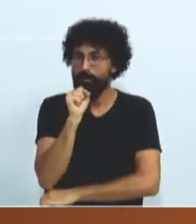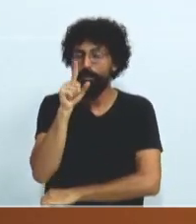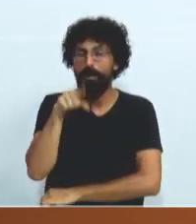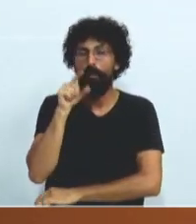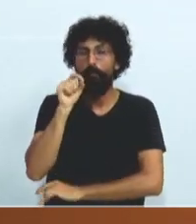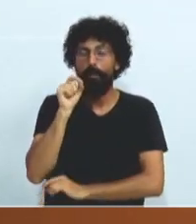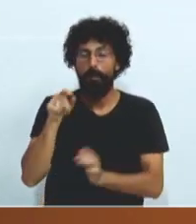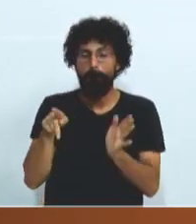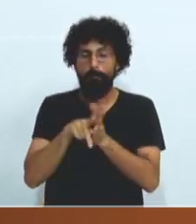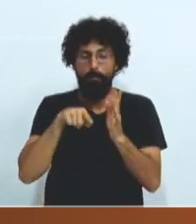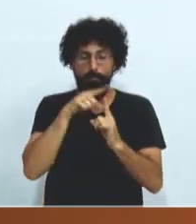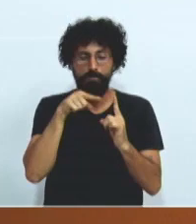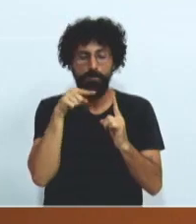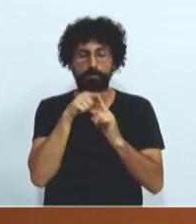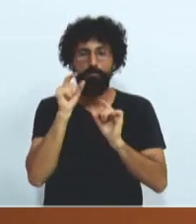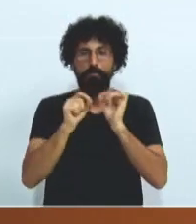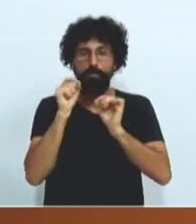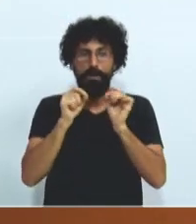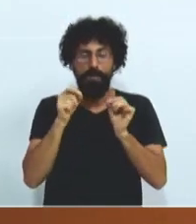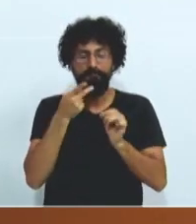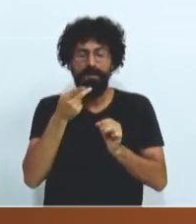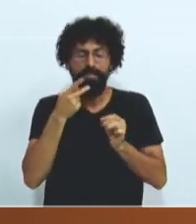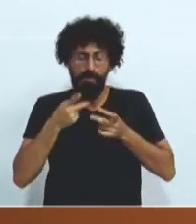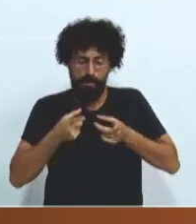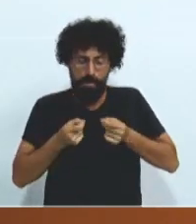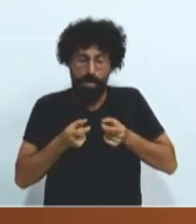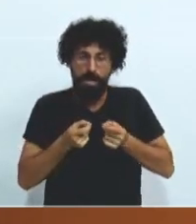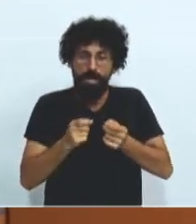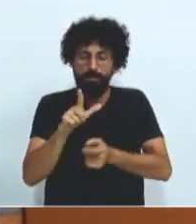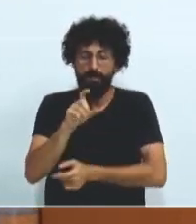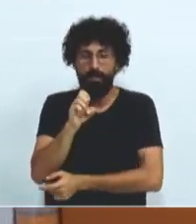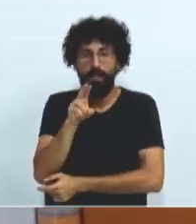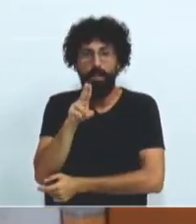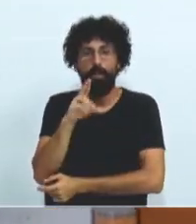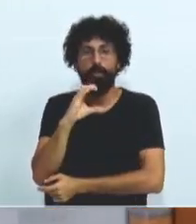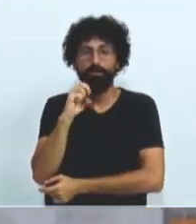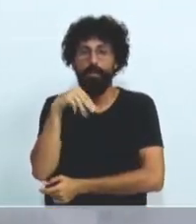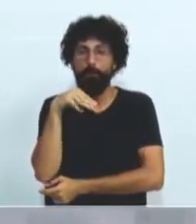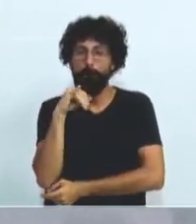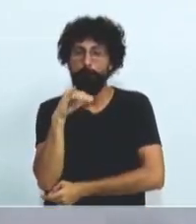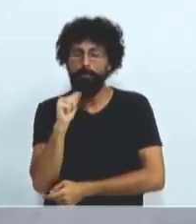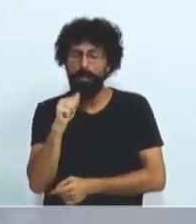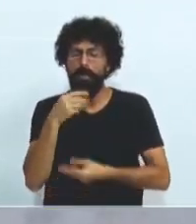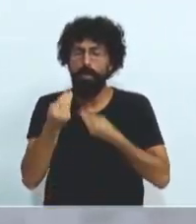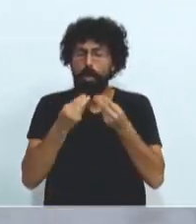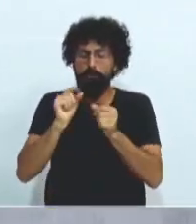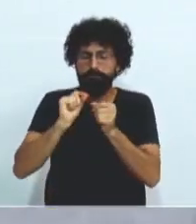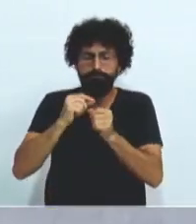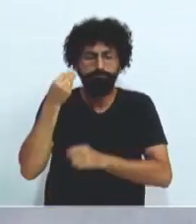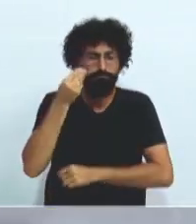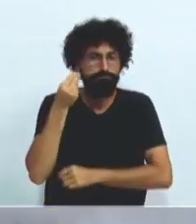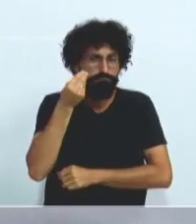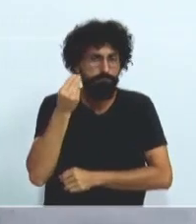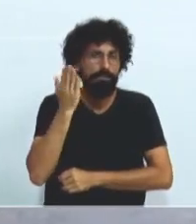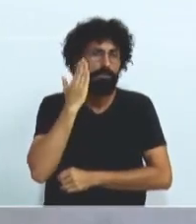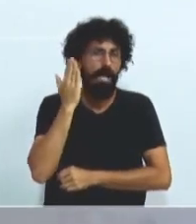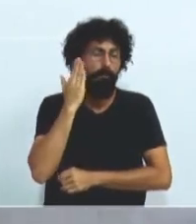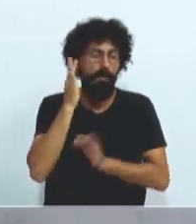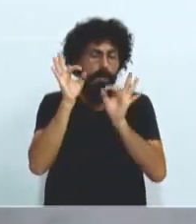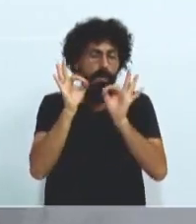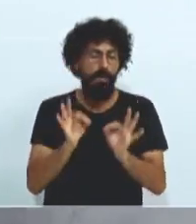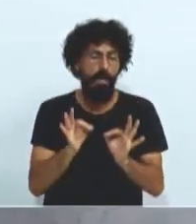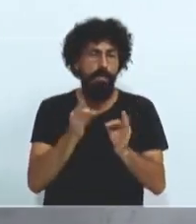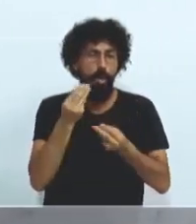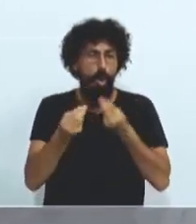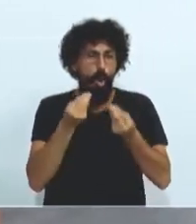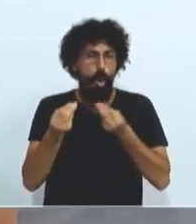população sobre a leucemia e a importância da realização de exames para que o diagnóstico se dê o mais rapidamente possível.